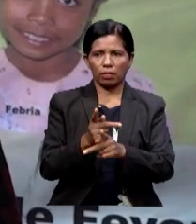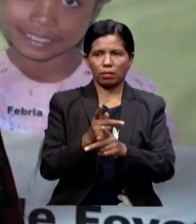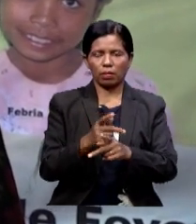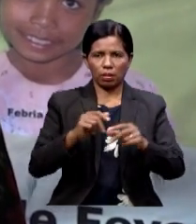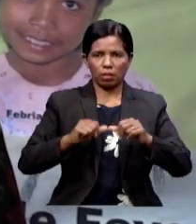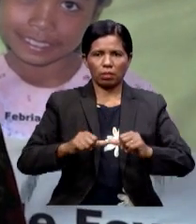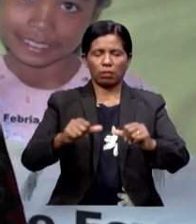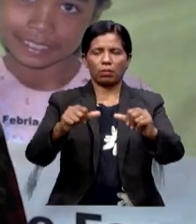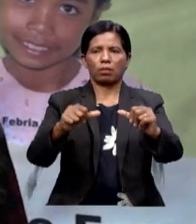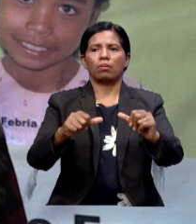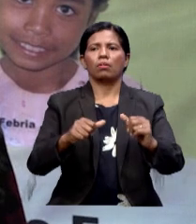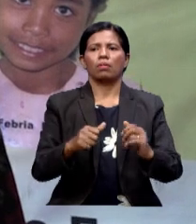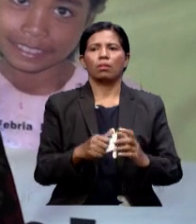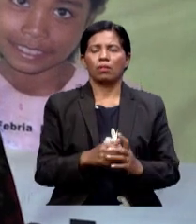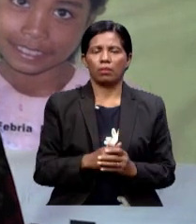continuação